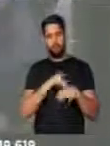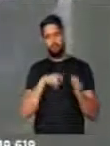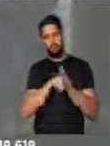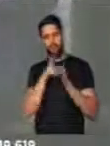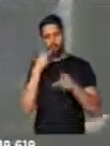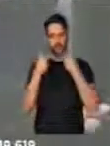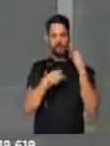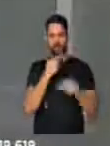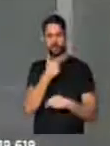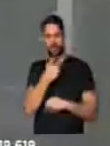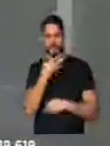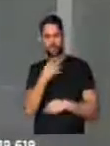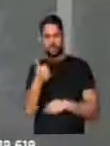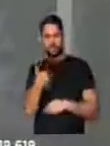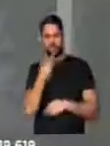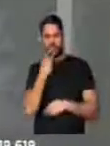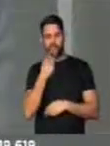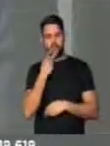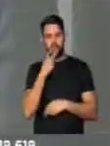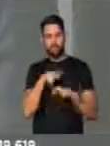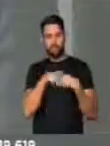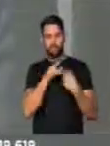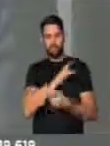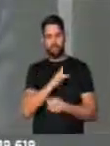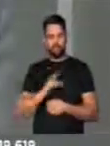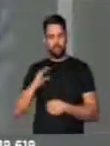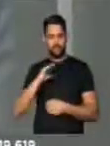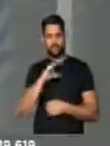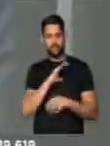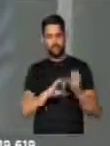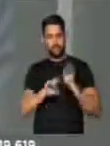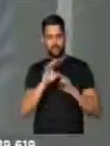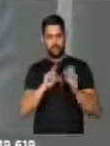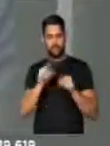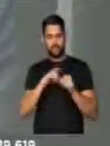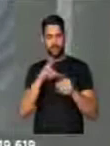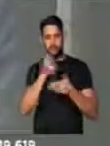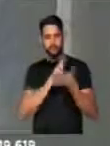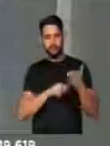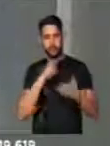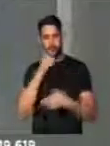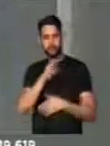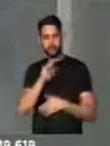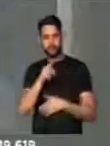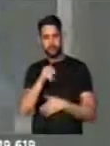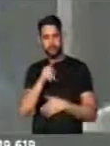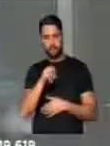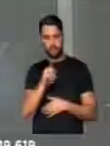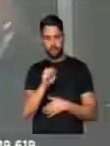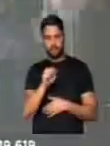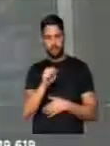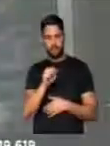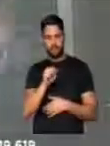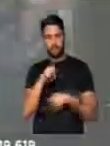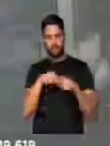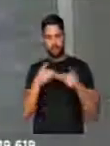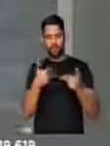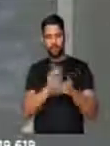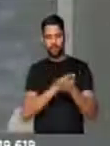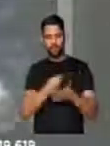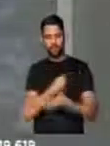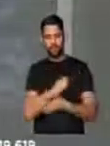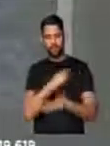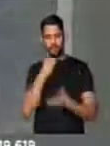especula na 241, que eu sou presidente da comissão especial, que tem como relator o deputado Darcísio Peroni, coisas que não existem